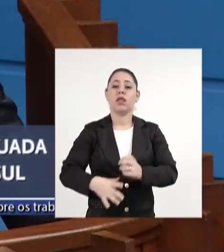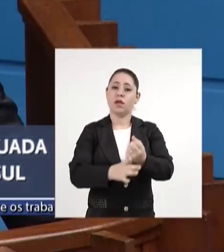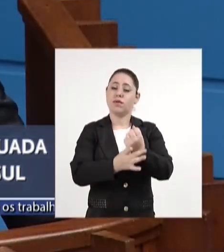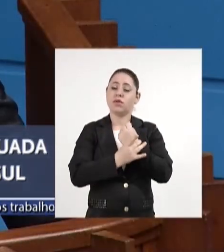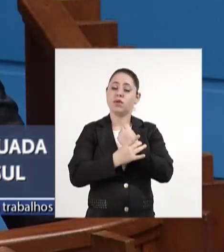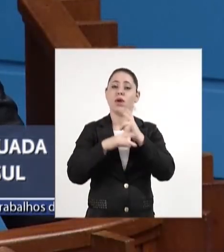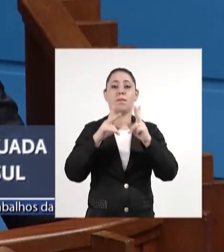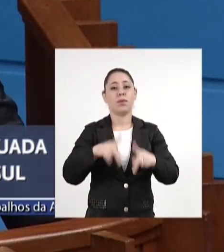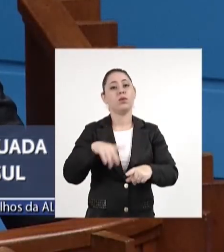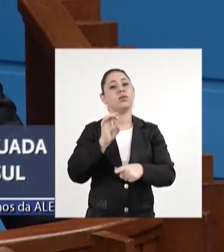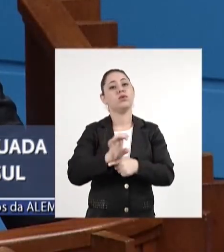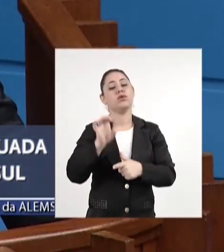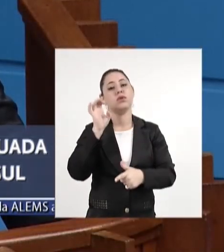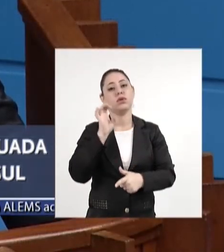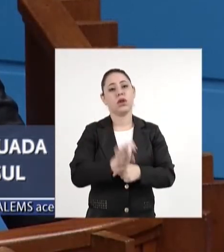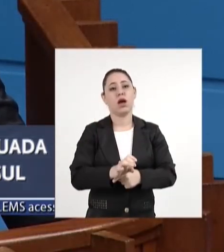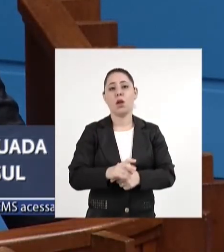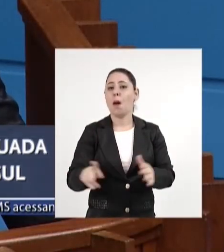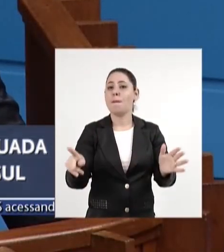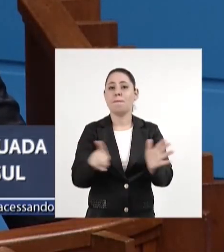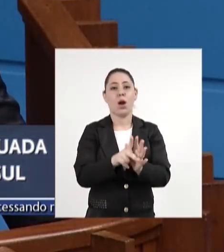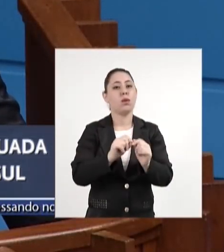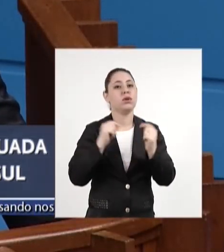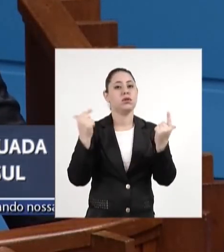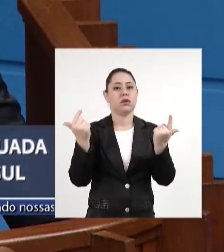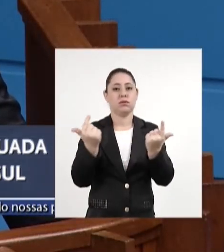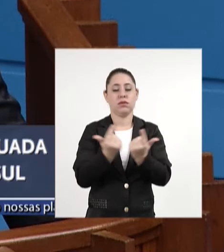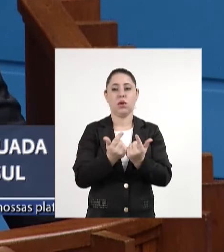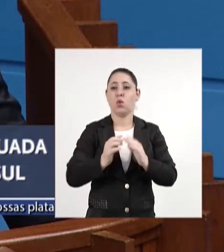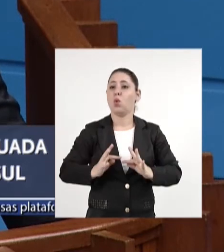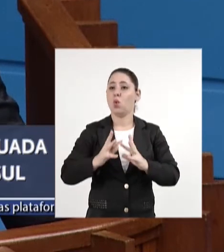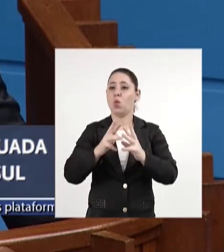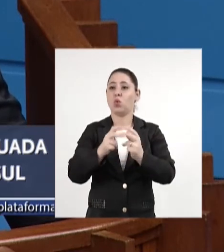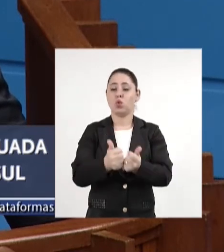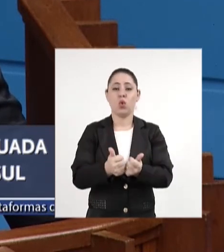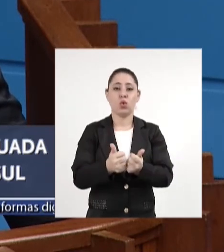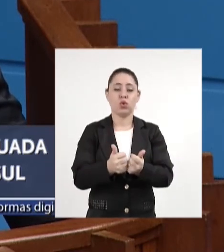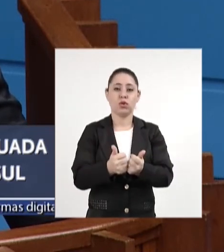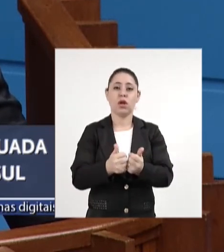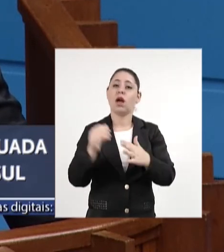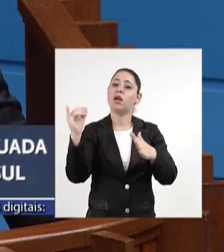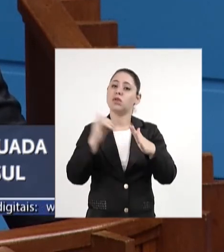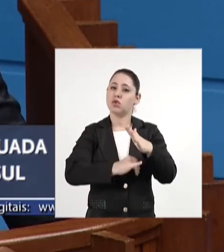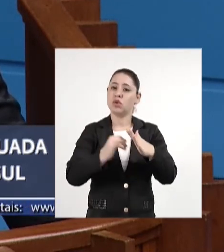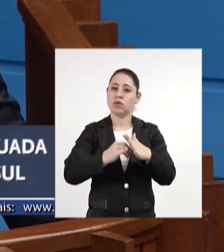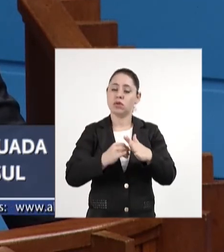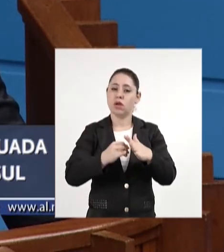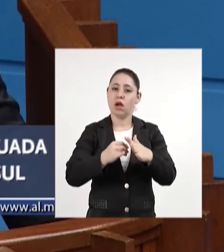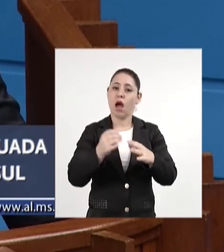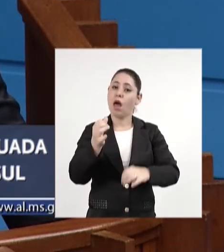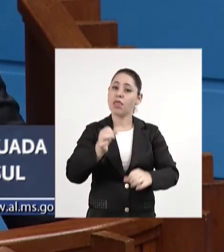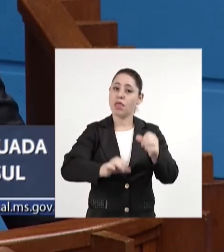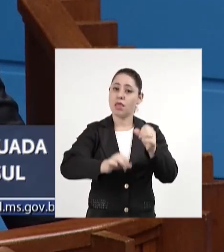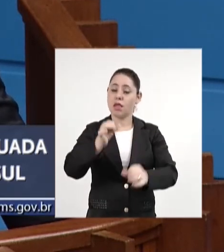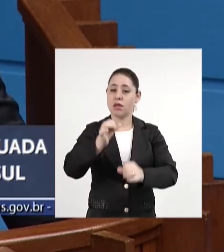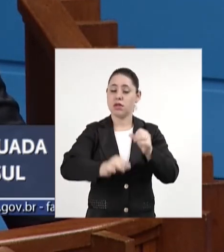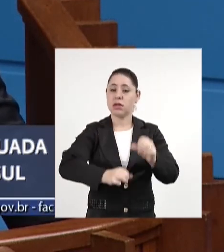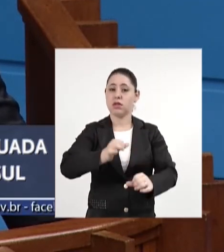do Estado, a própria Assembleia, enfim, com todos os órgãos, analisar essa